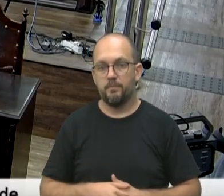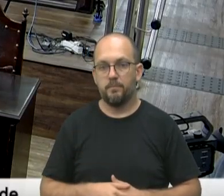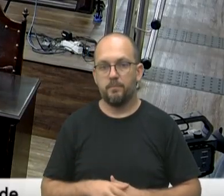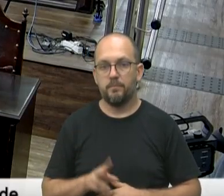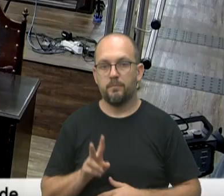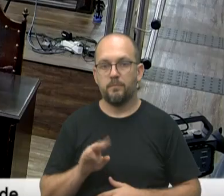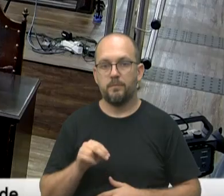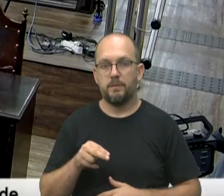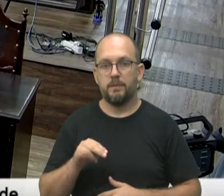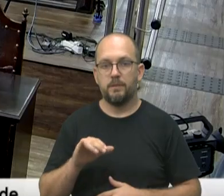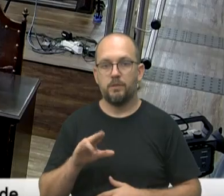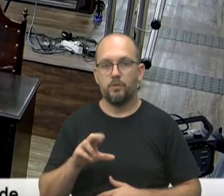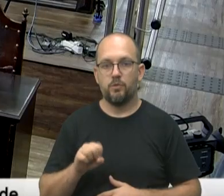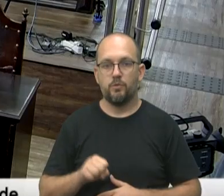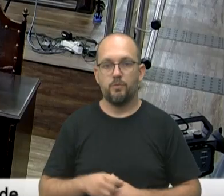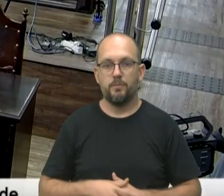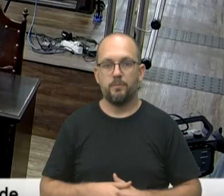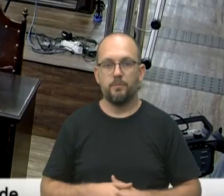Vinícius.